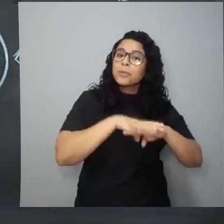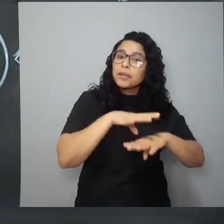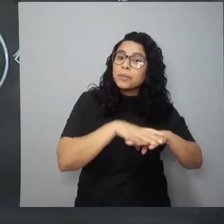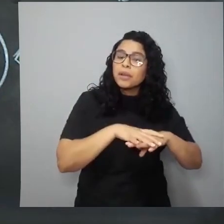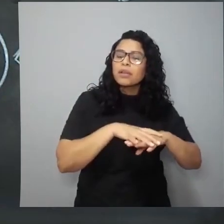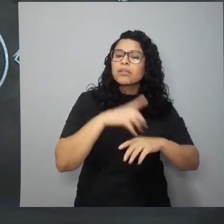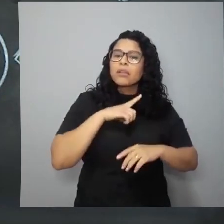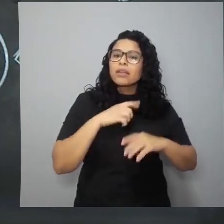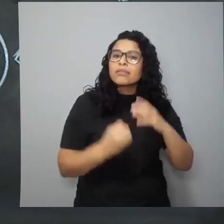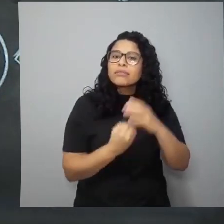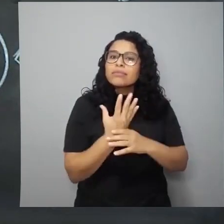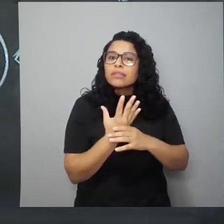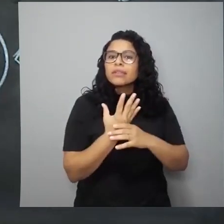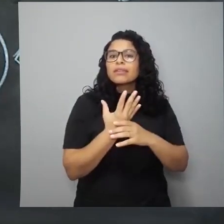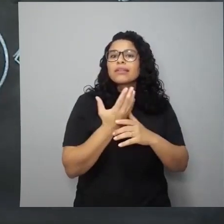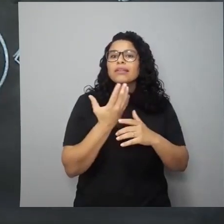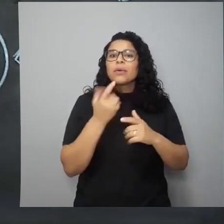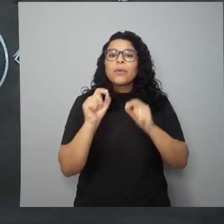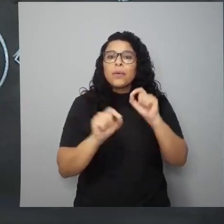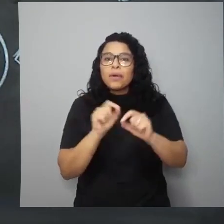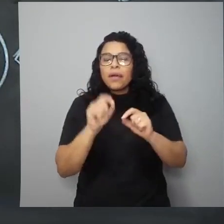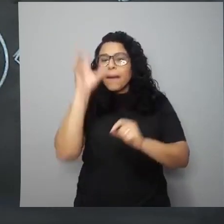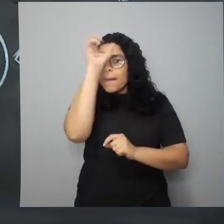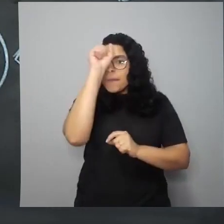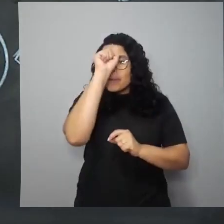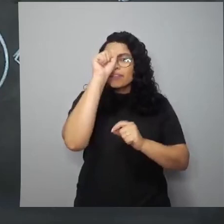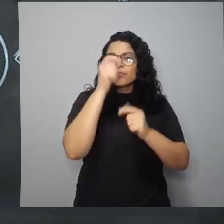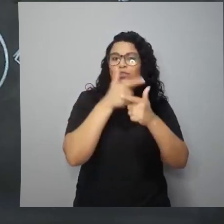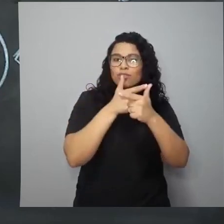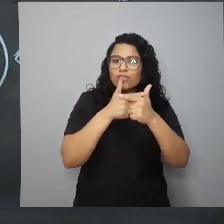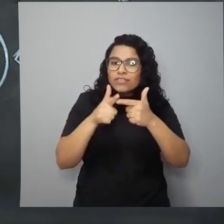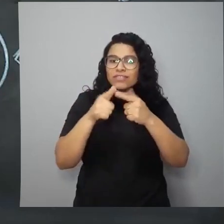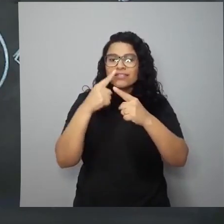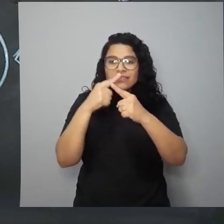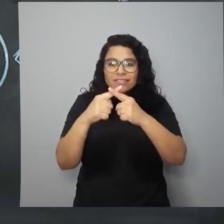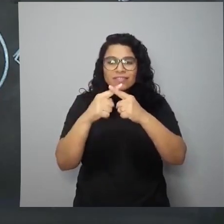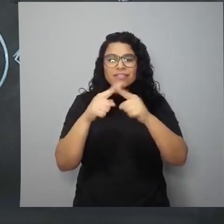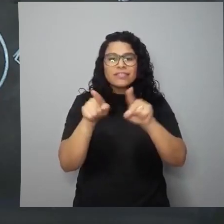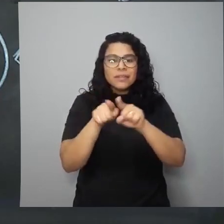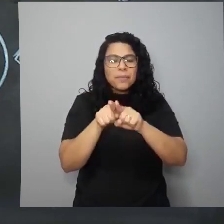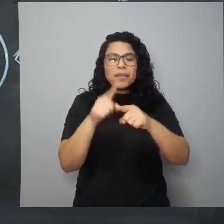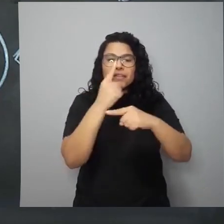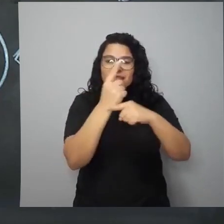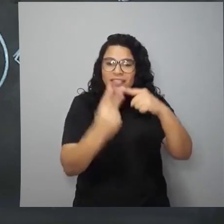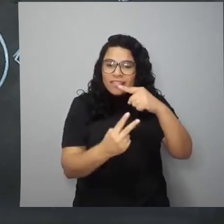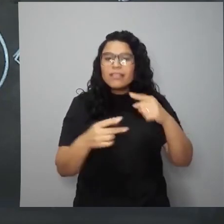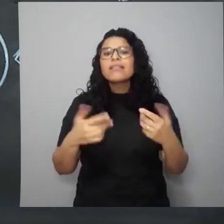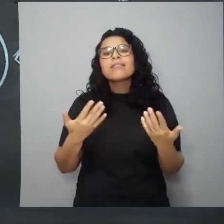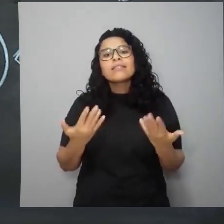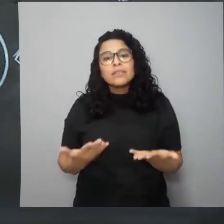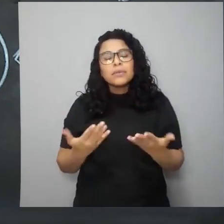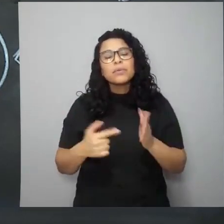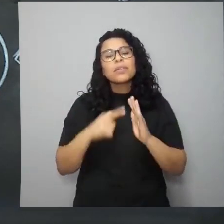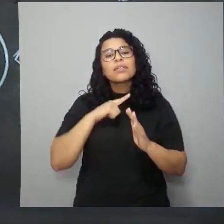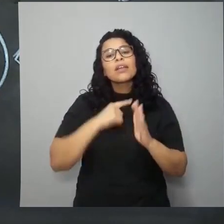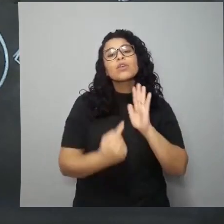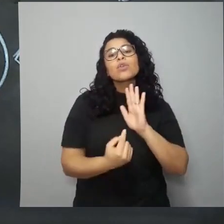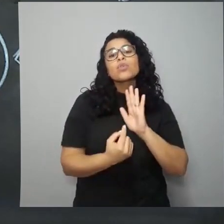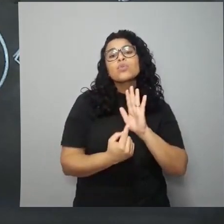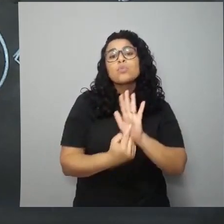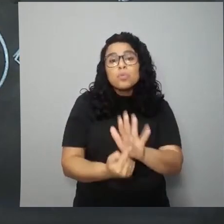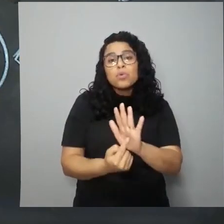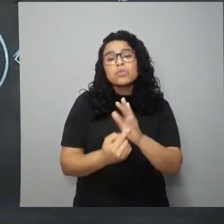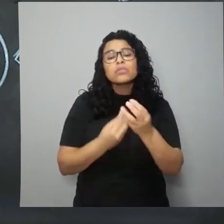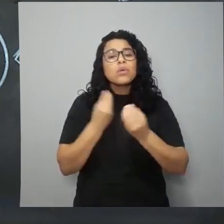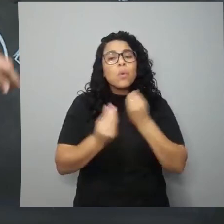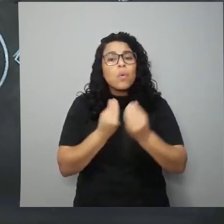aí surge a multiplicação e a divisão, a gente aprende a fração, existem números que especificam essa marcação gráfica na